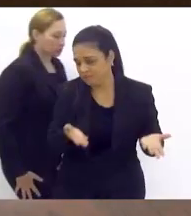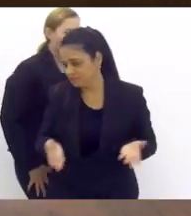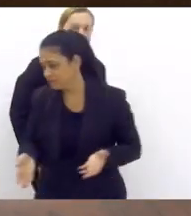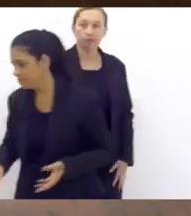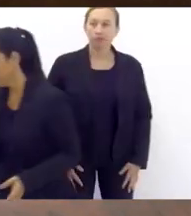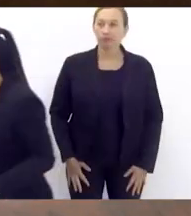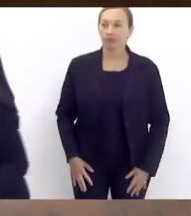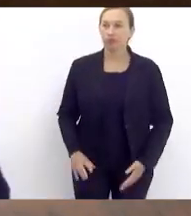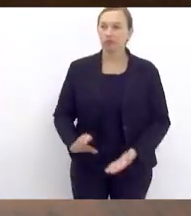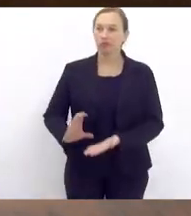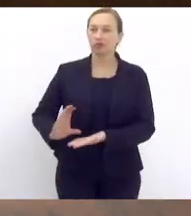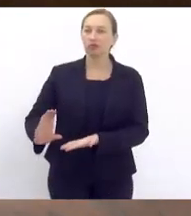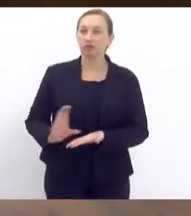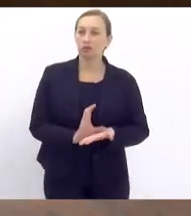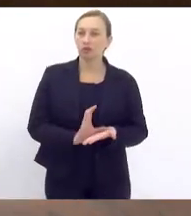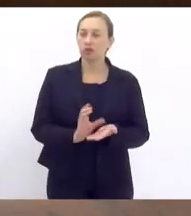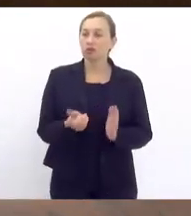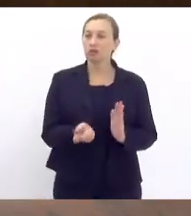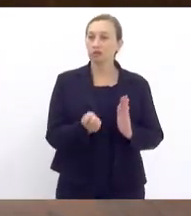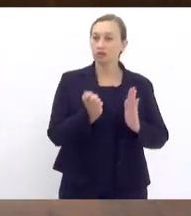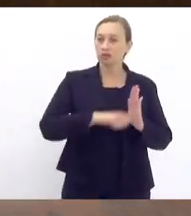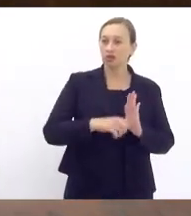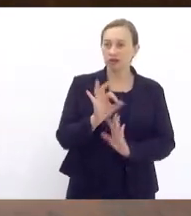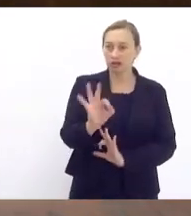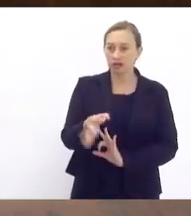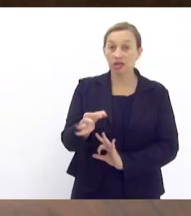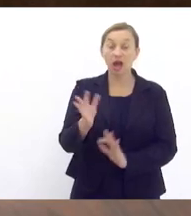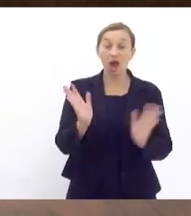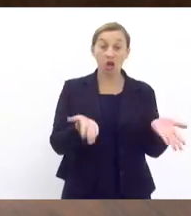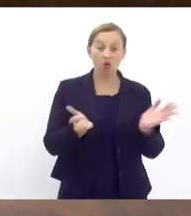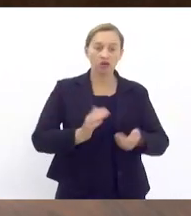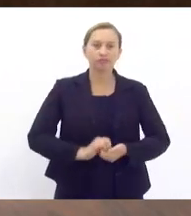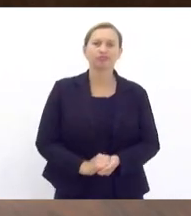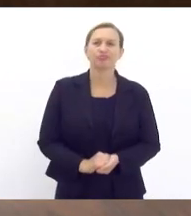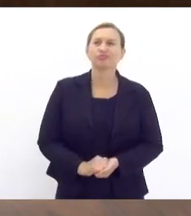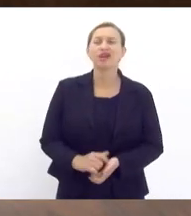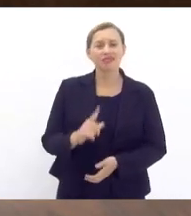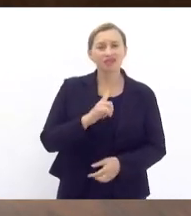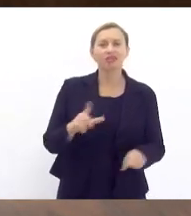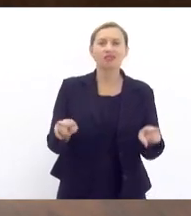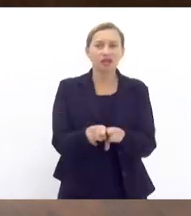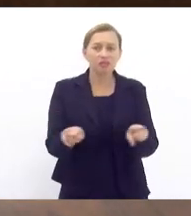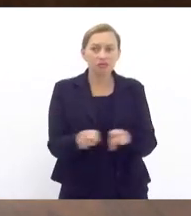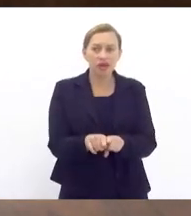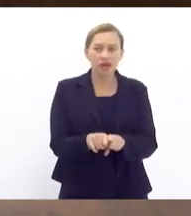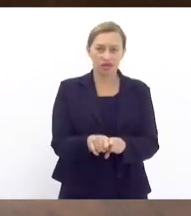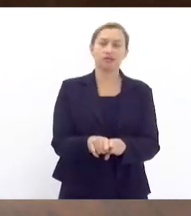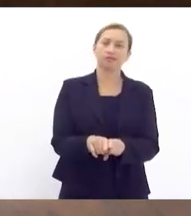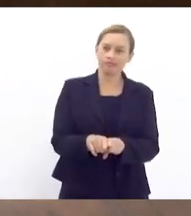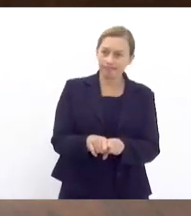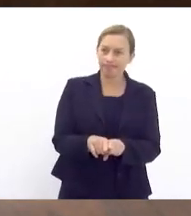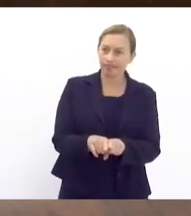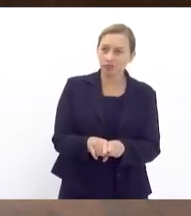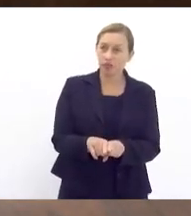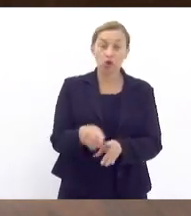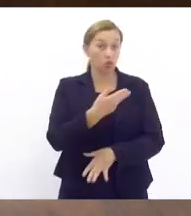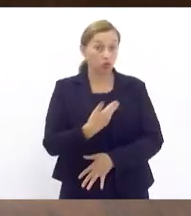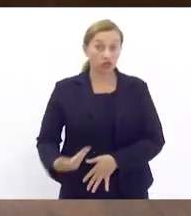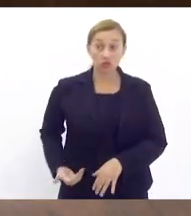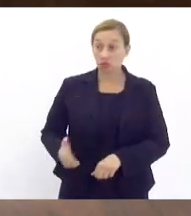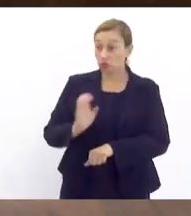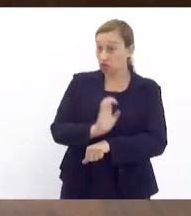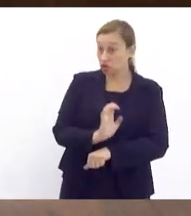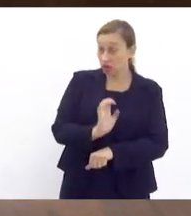questão de arrecadação tributária destinada específica agora existe também a legitimidade discricionária do governador do Estado